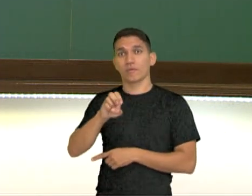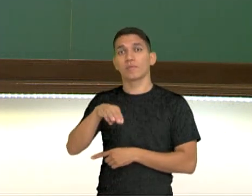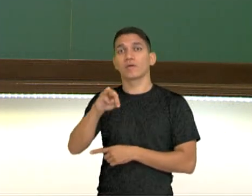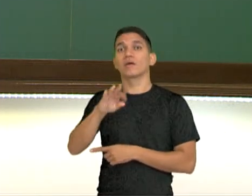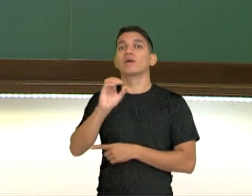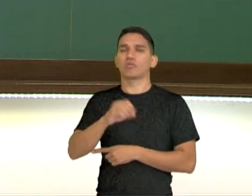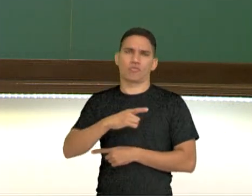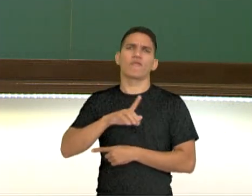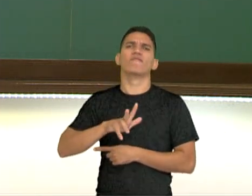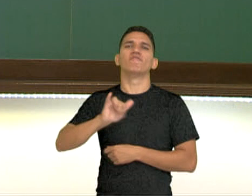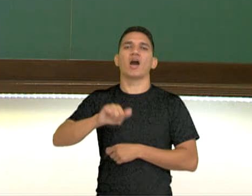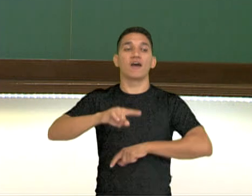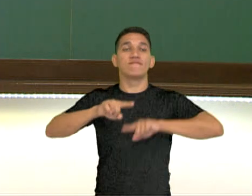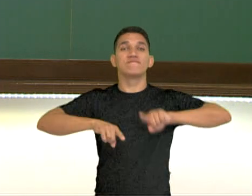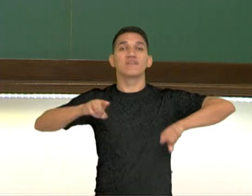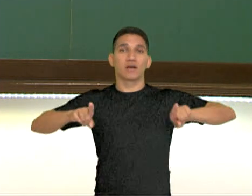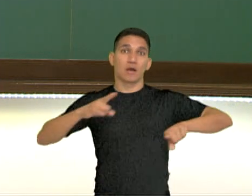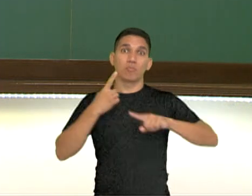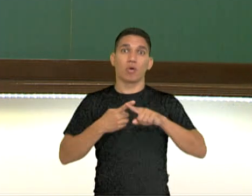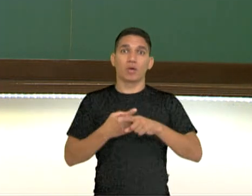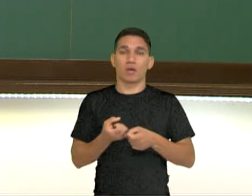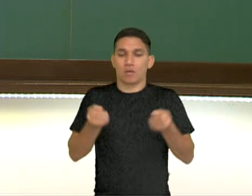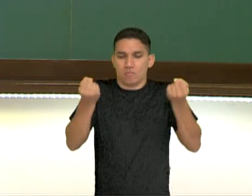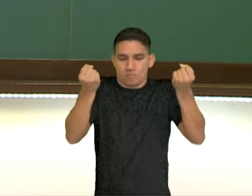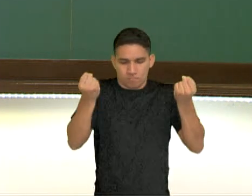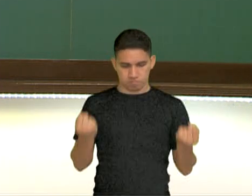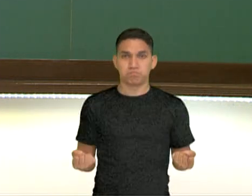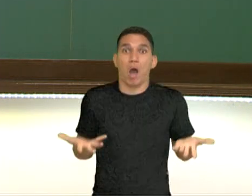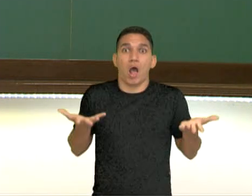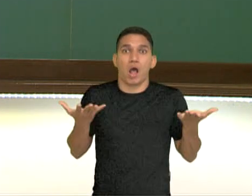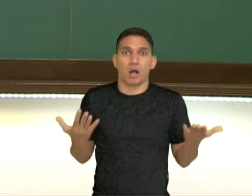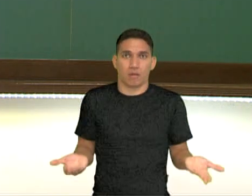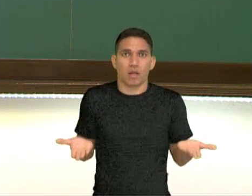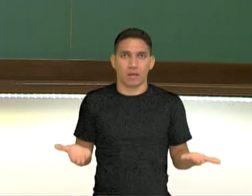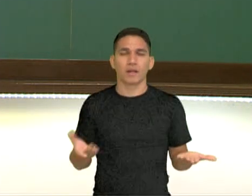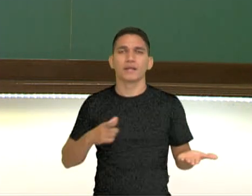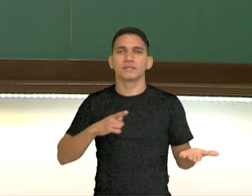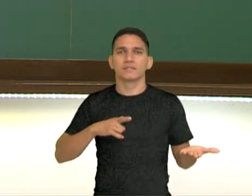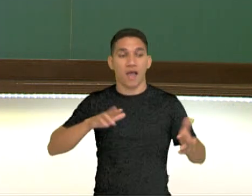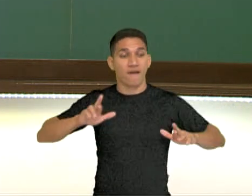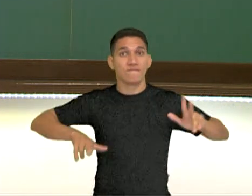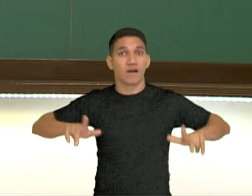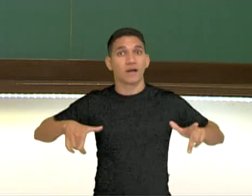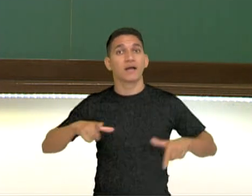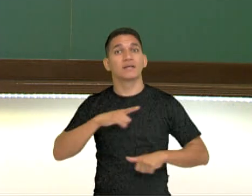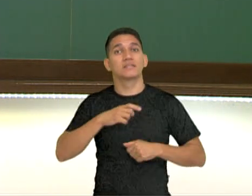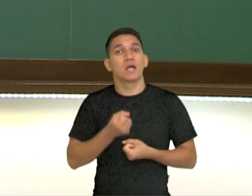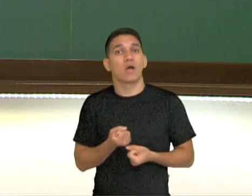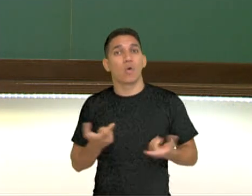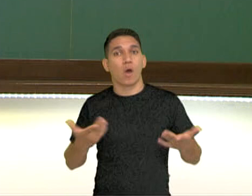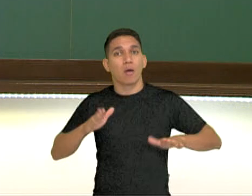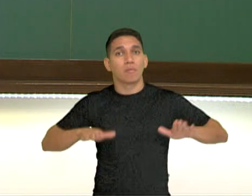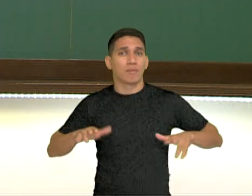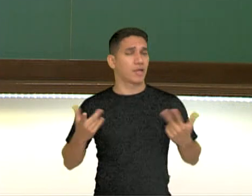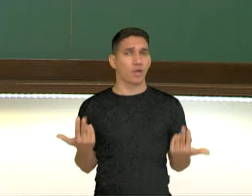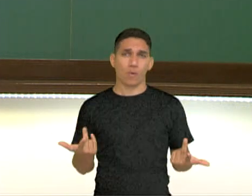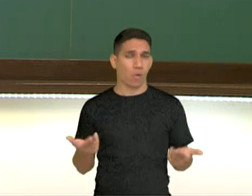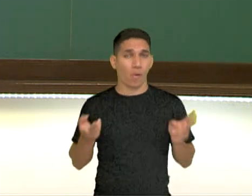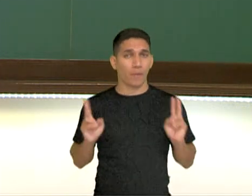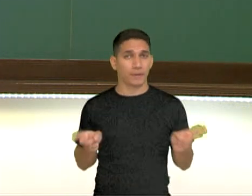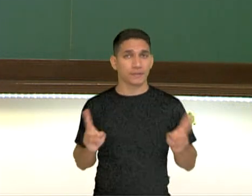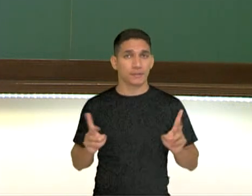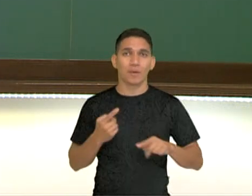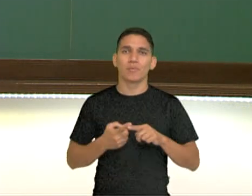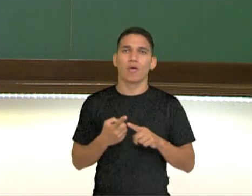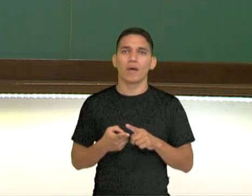variação porque vai sofrer o choque daquela coisa toda lá, e essa variação de quantidade de movimento, ela acaba sendo igual para as duas porque tem a